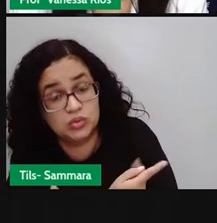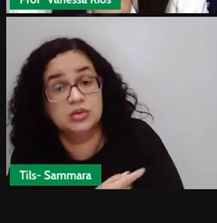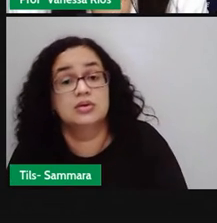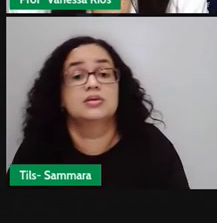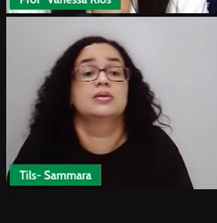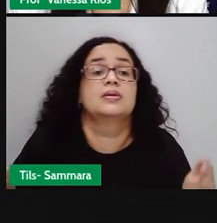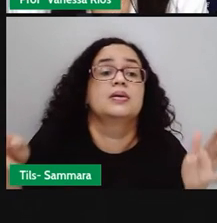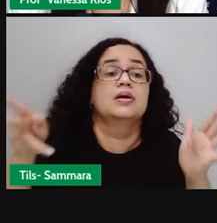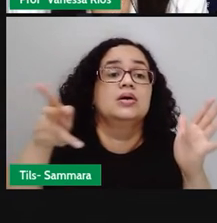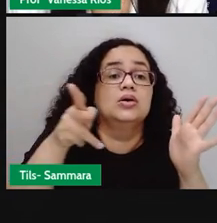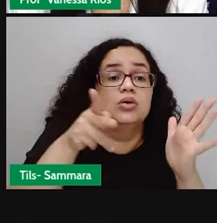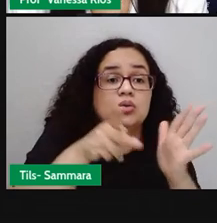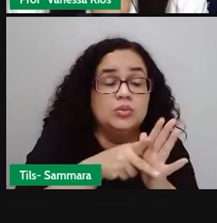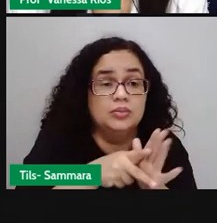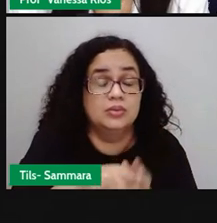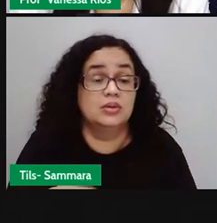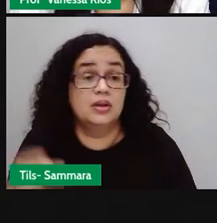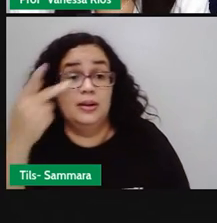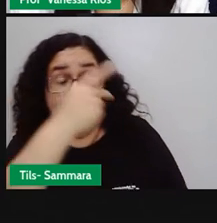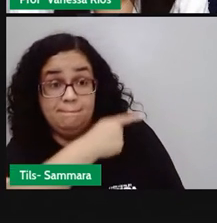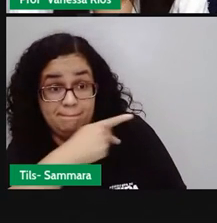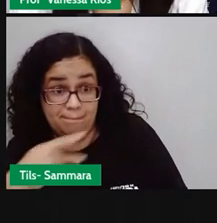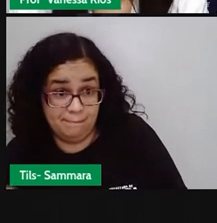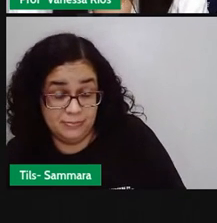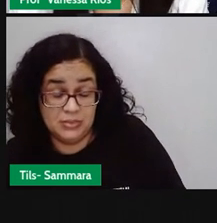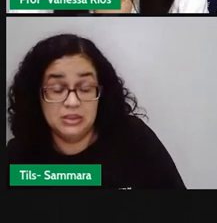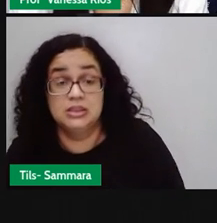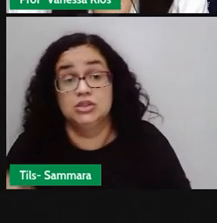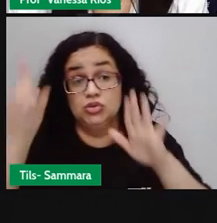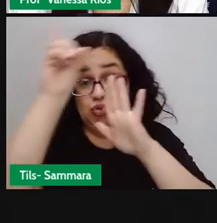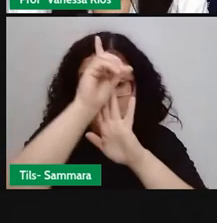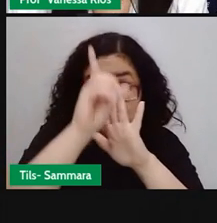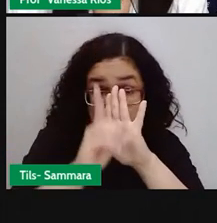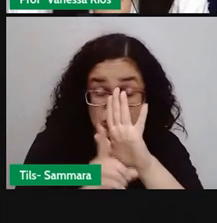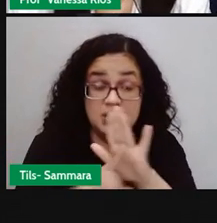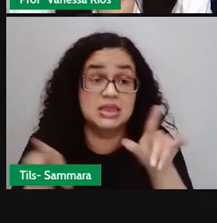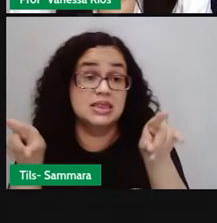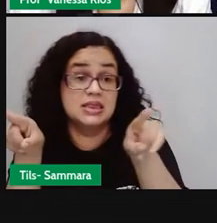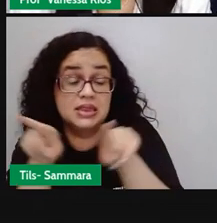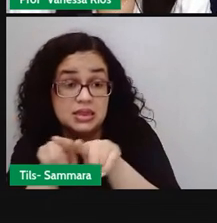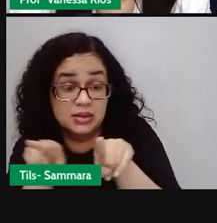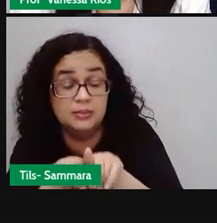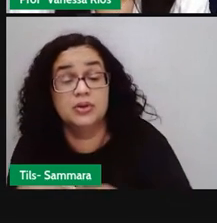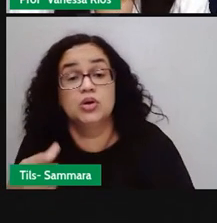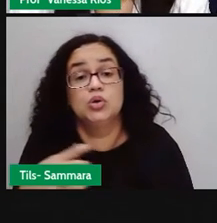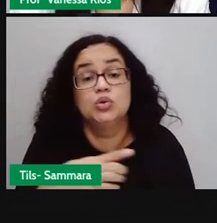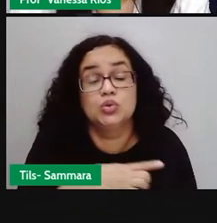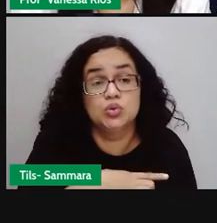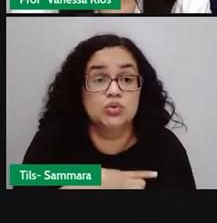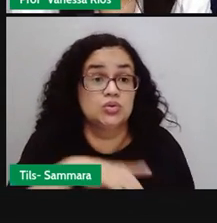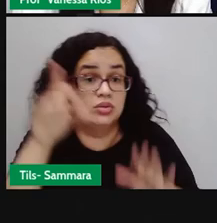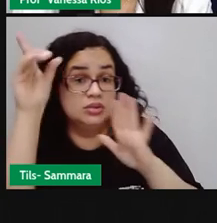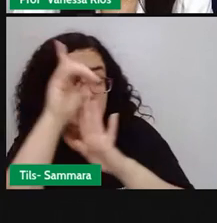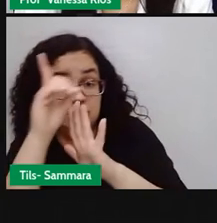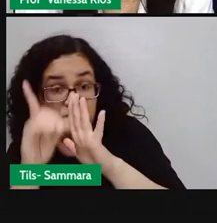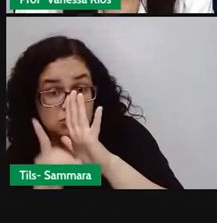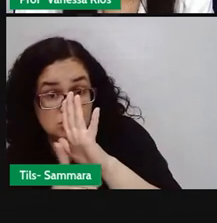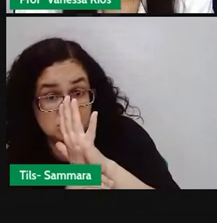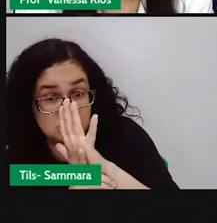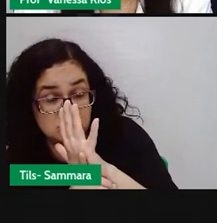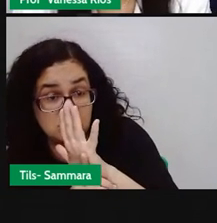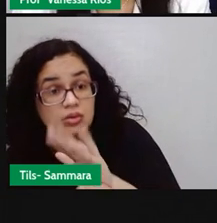prol aí da preservação de direitos, também de adquirir, né, direitos,